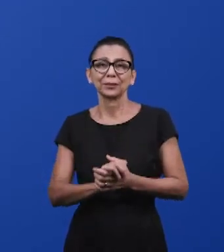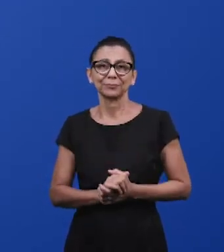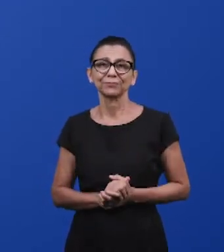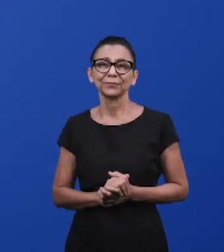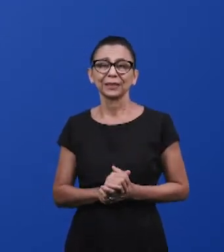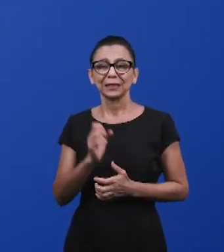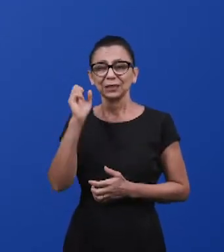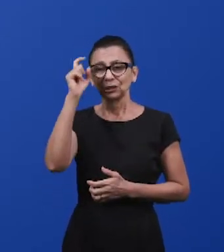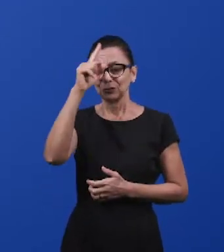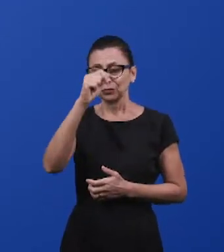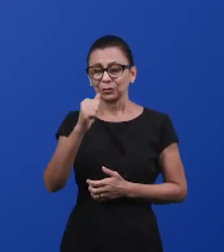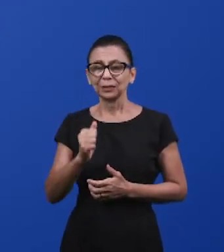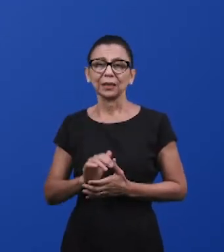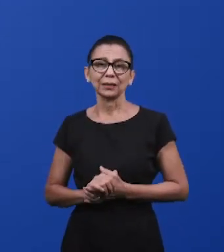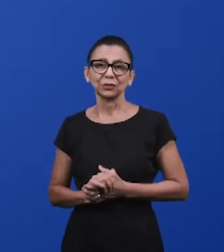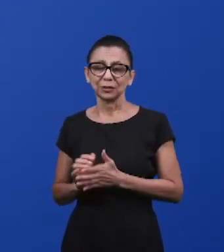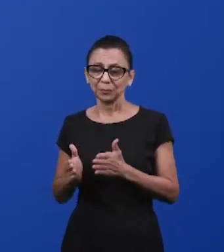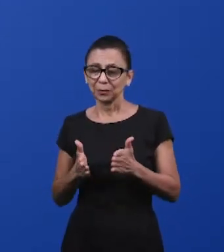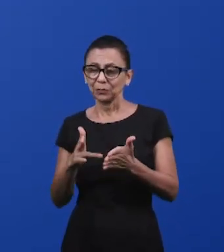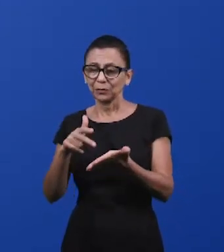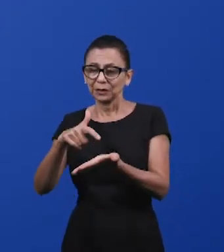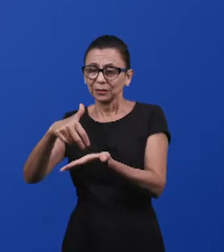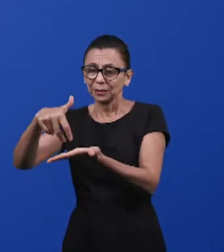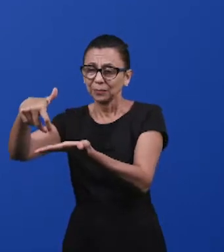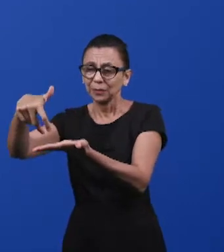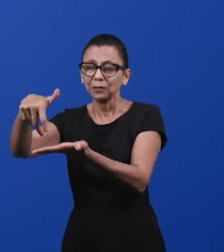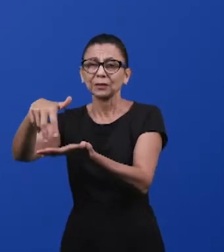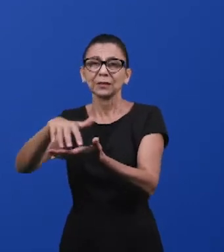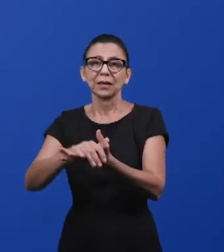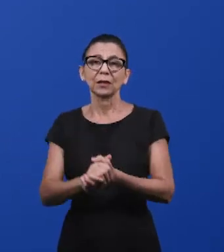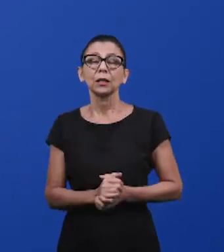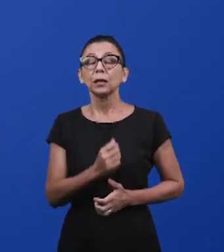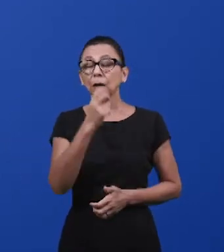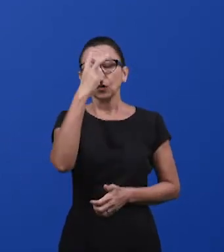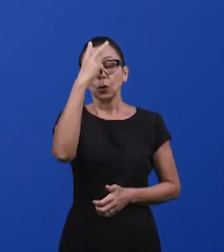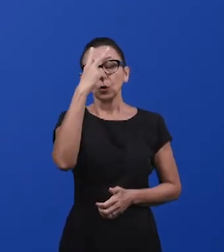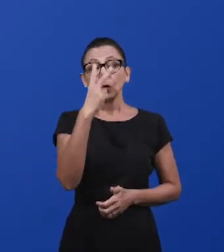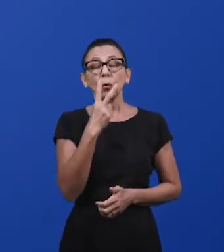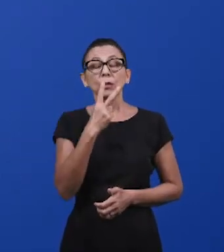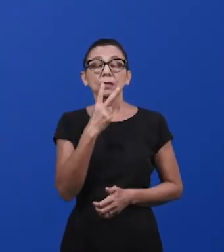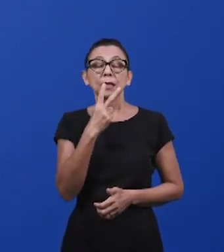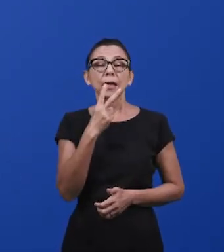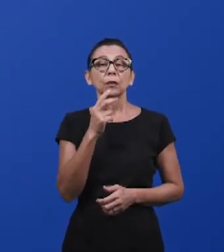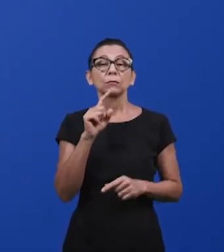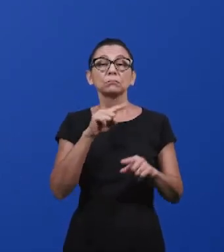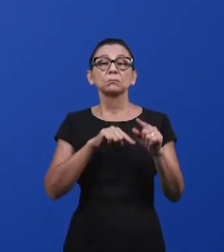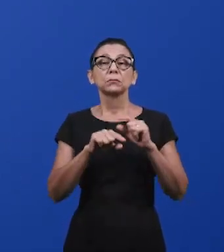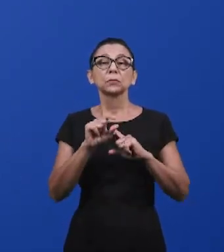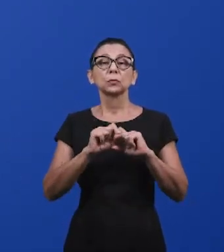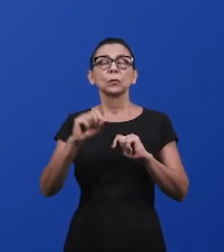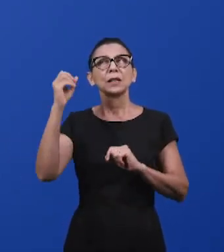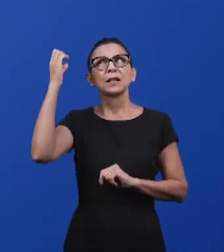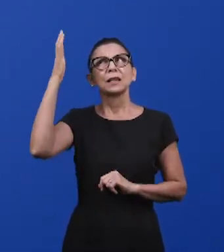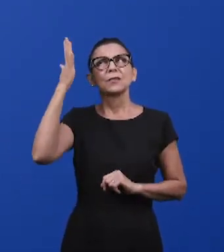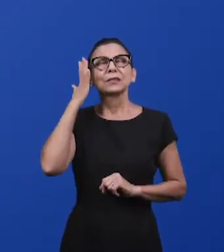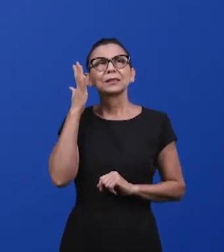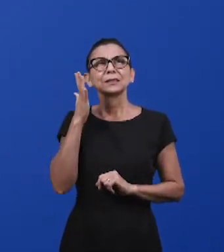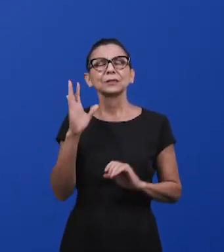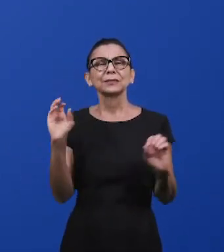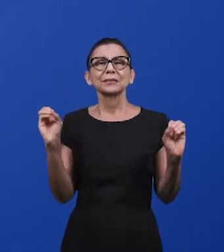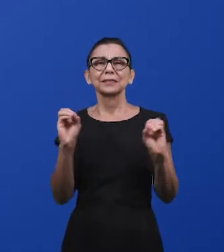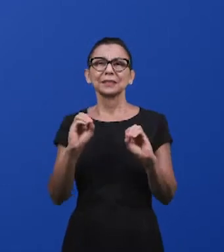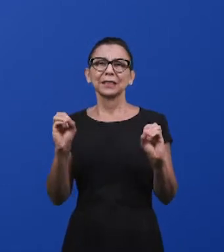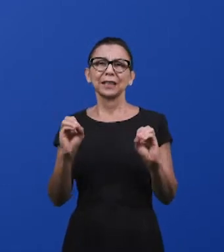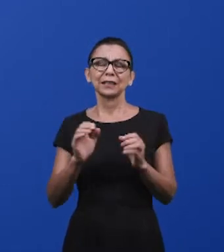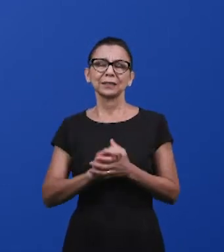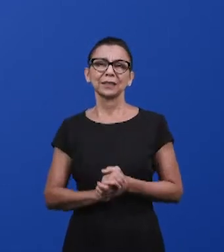caminho reto. E os cegos não têm revelação, têm os olhos espirituais fechados. Em qual grupo eu me encontro?